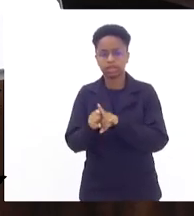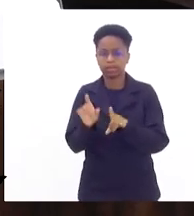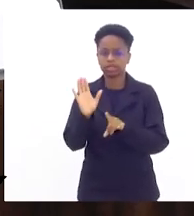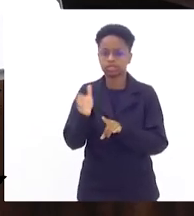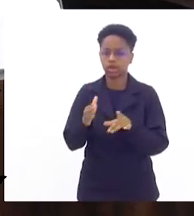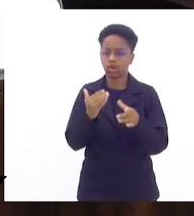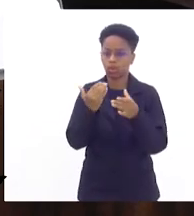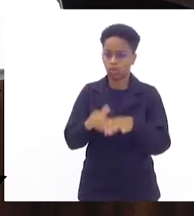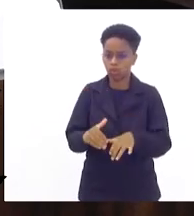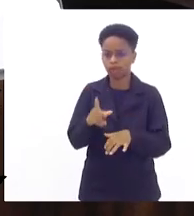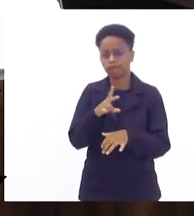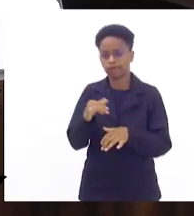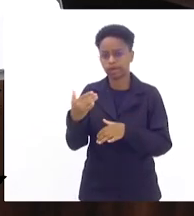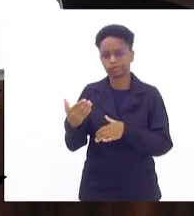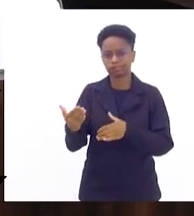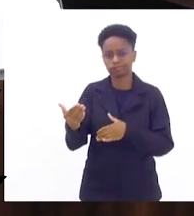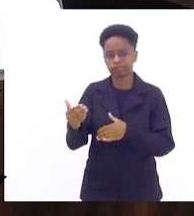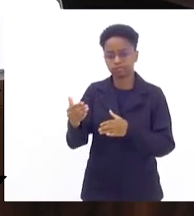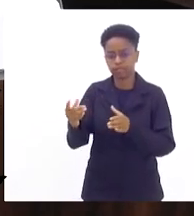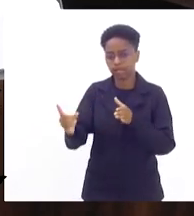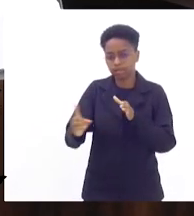prestes a receber os concursados,